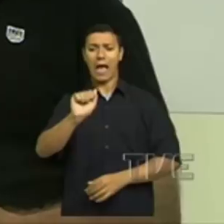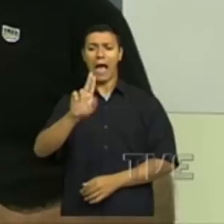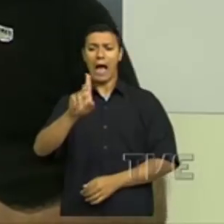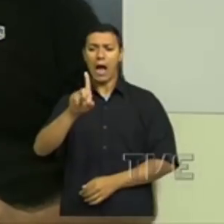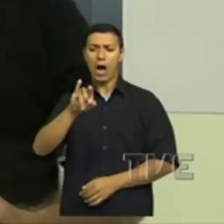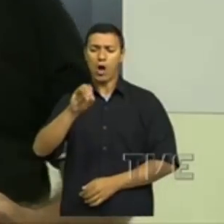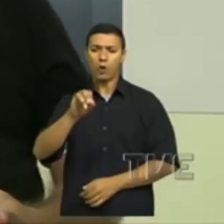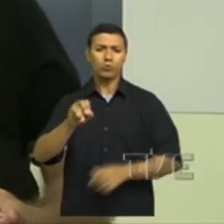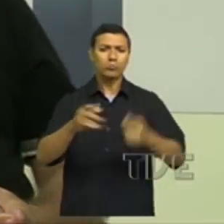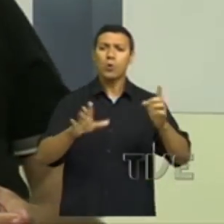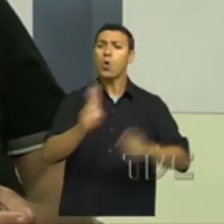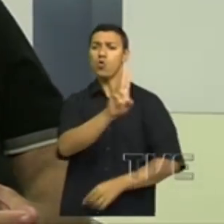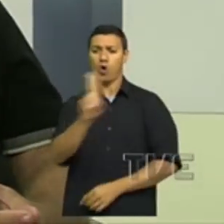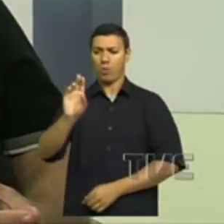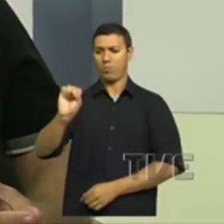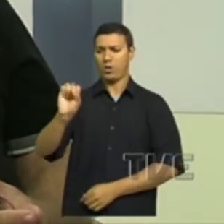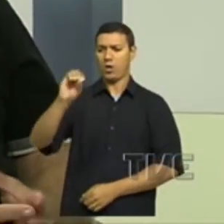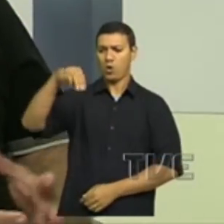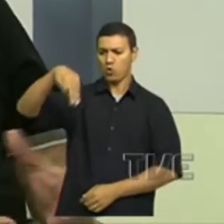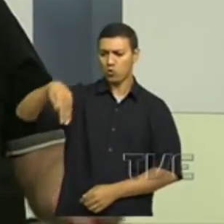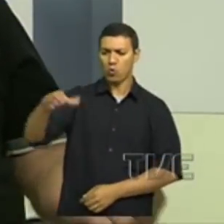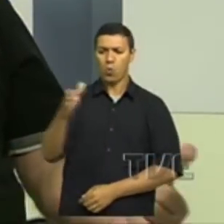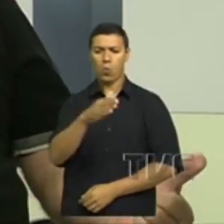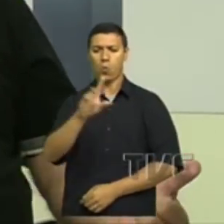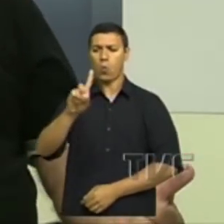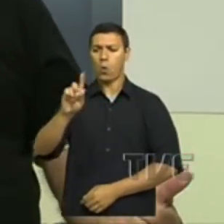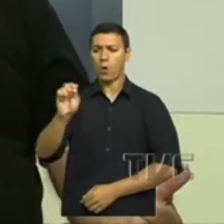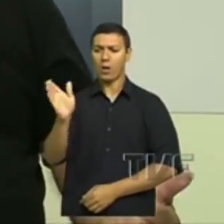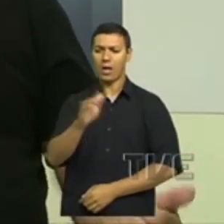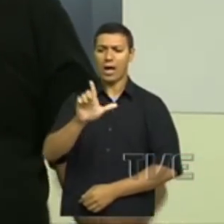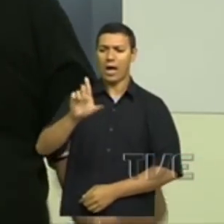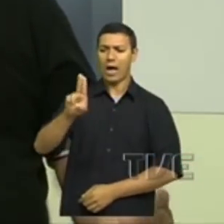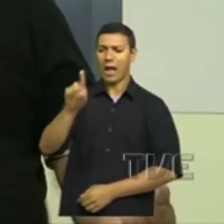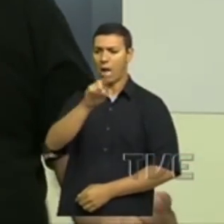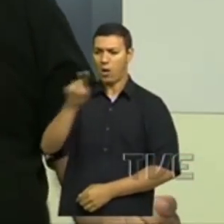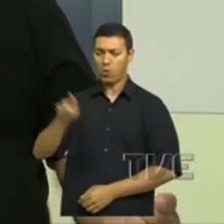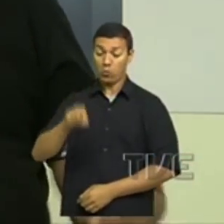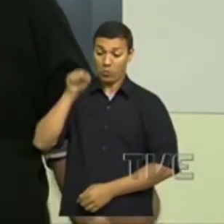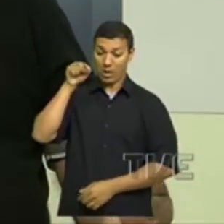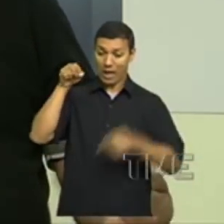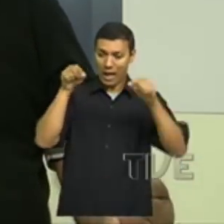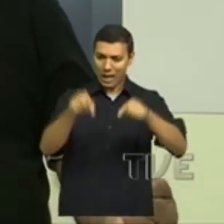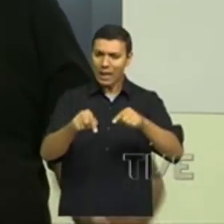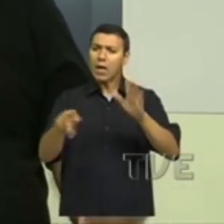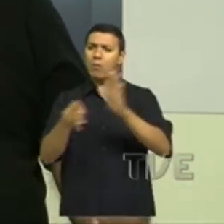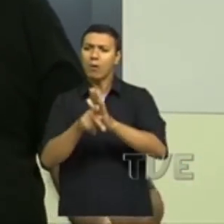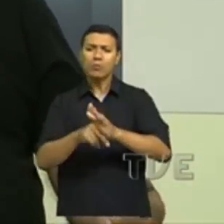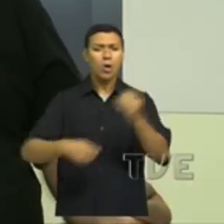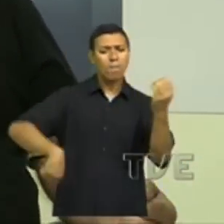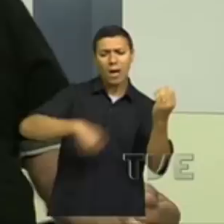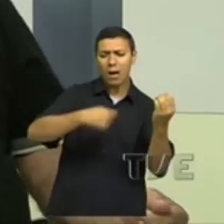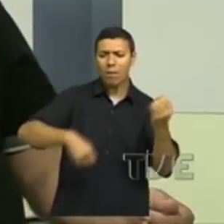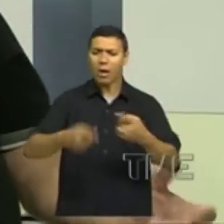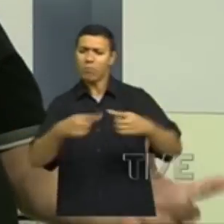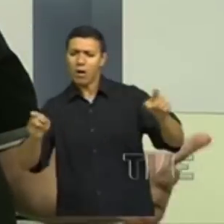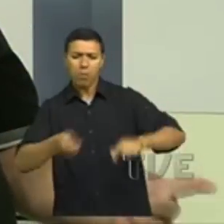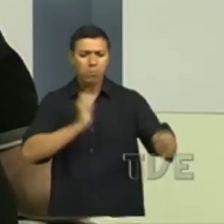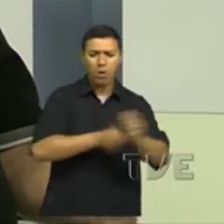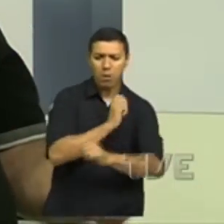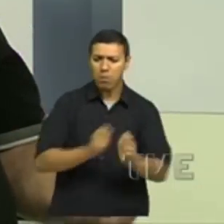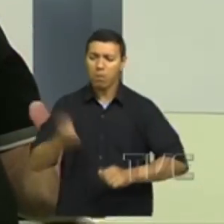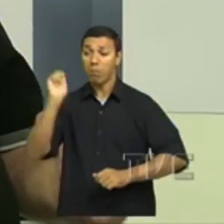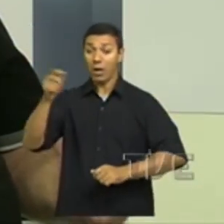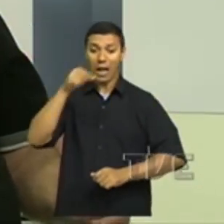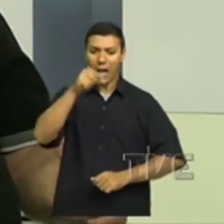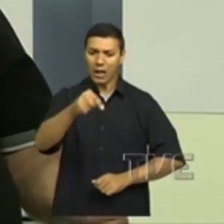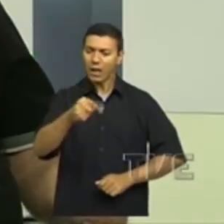da Luz, que começou a receber demanda de trabalho de acessibilidade. Aí eu